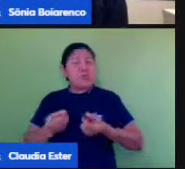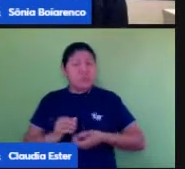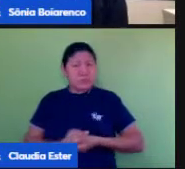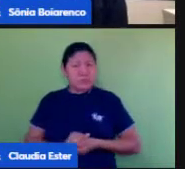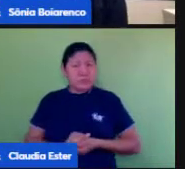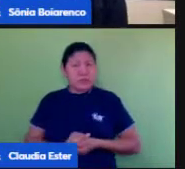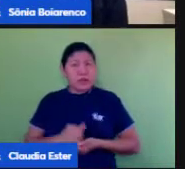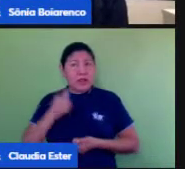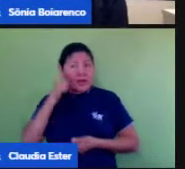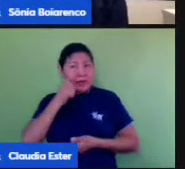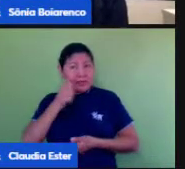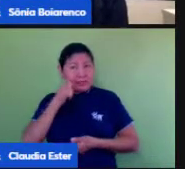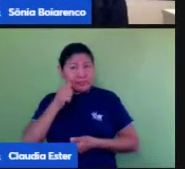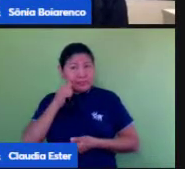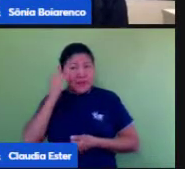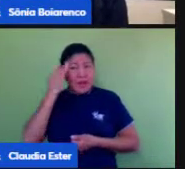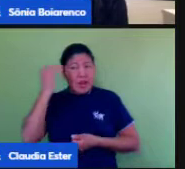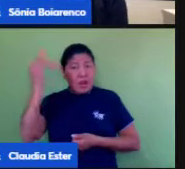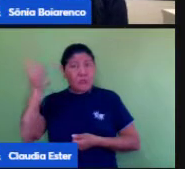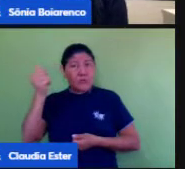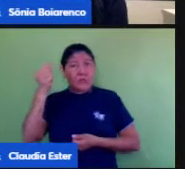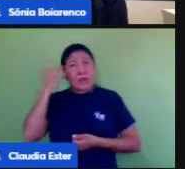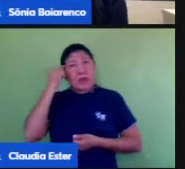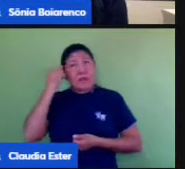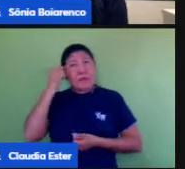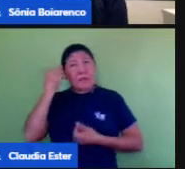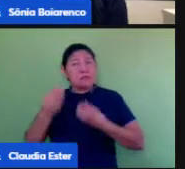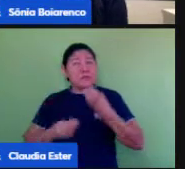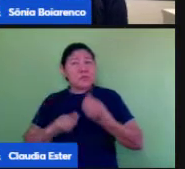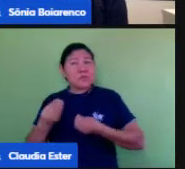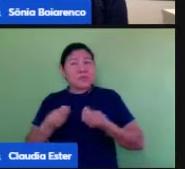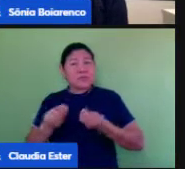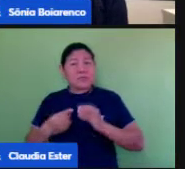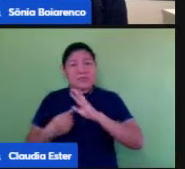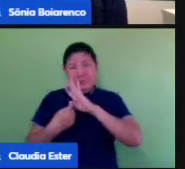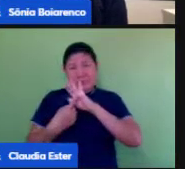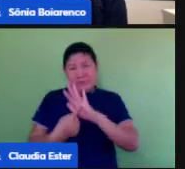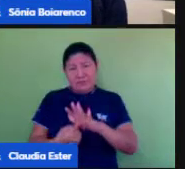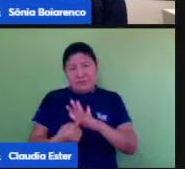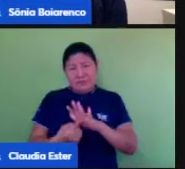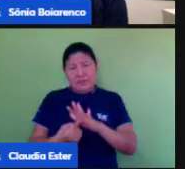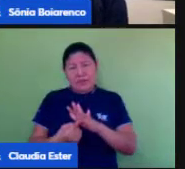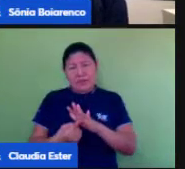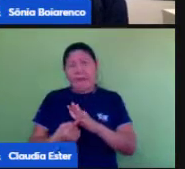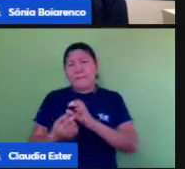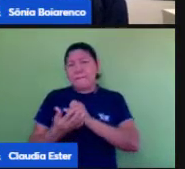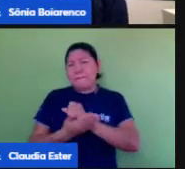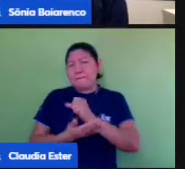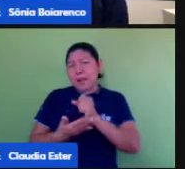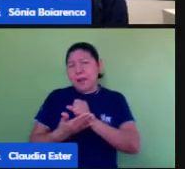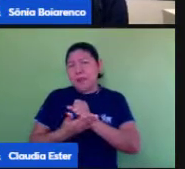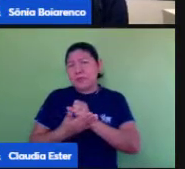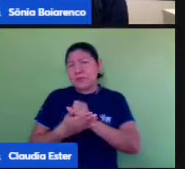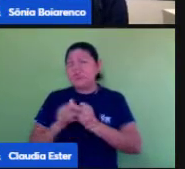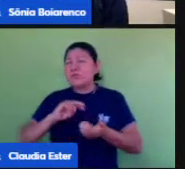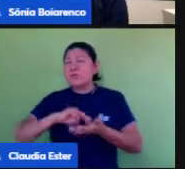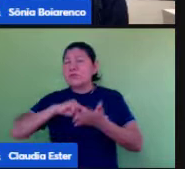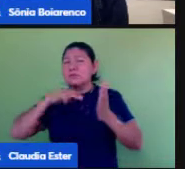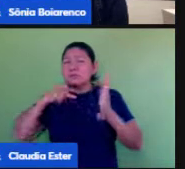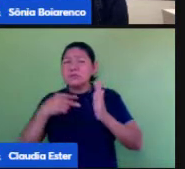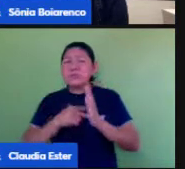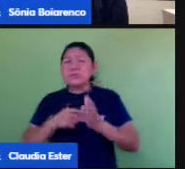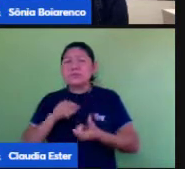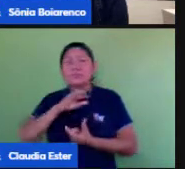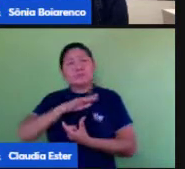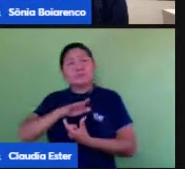autora, ao longo deste livro, ela vai nos trazer uma compreensão, primeiro, o que significa o letramento, que é